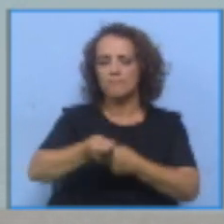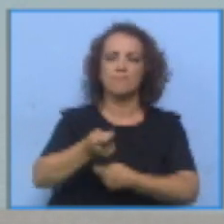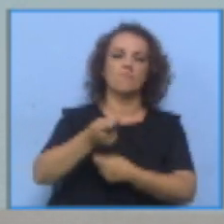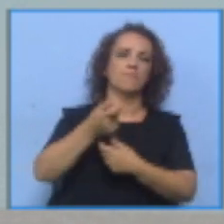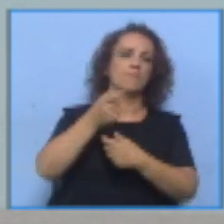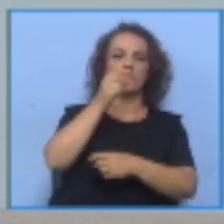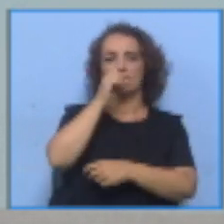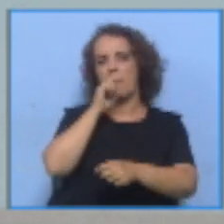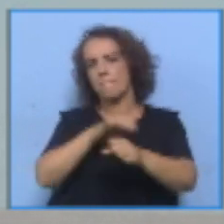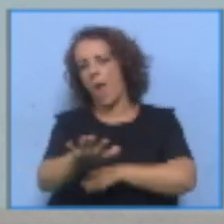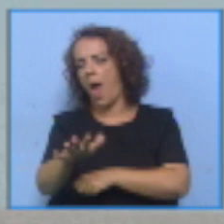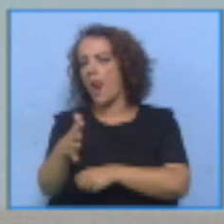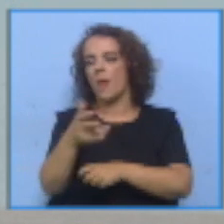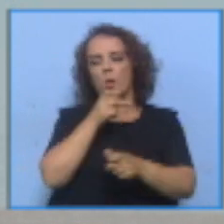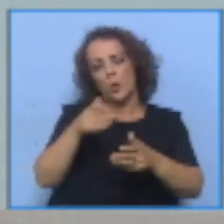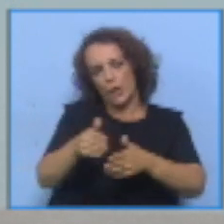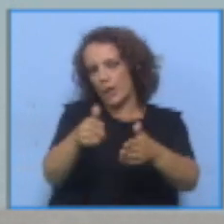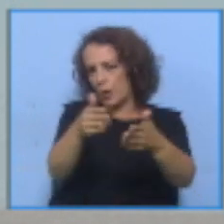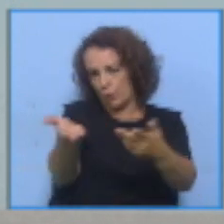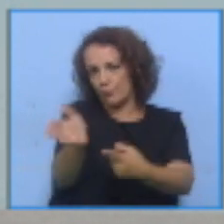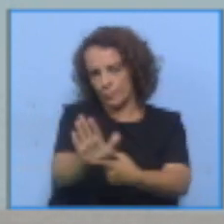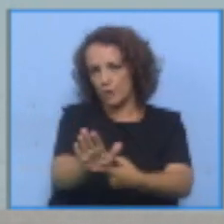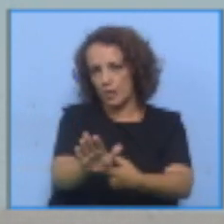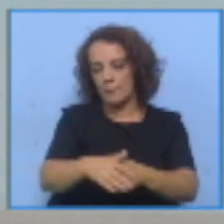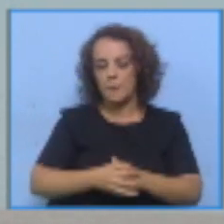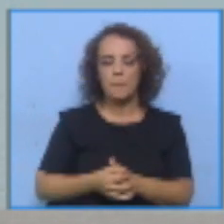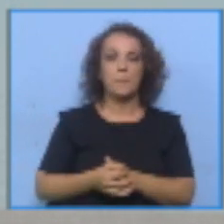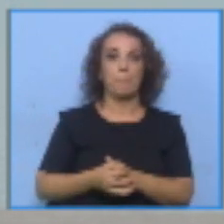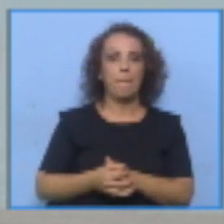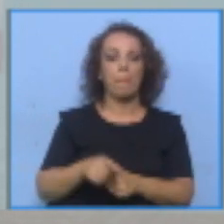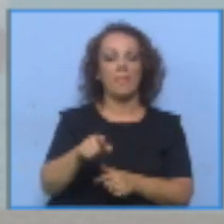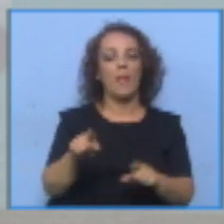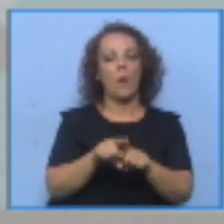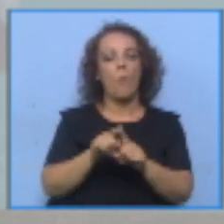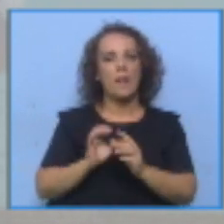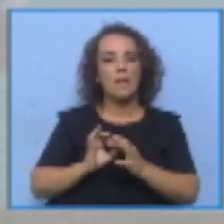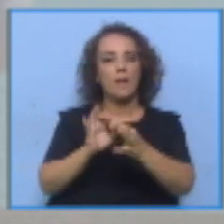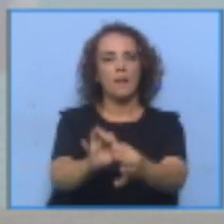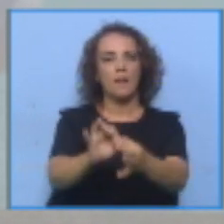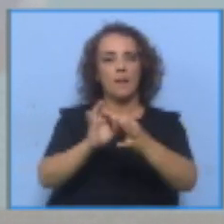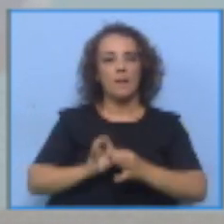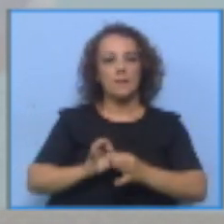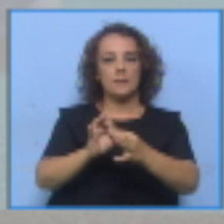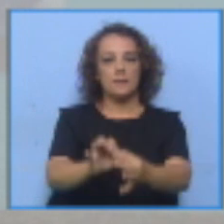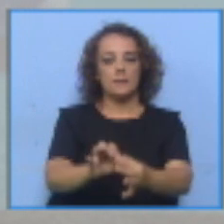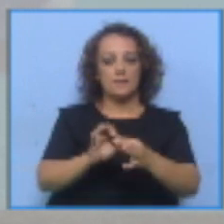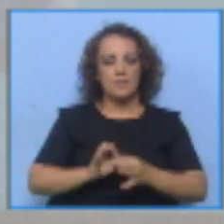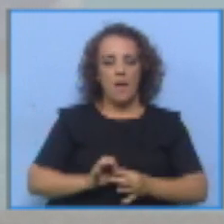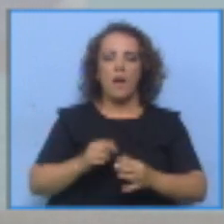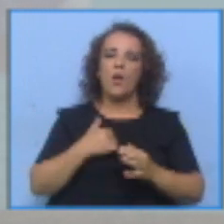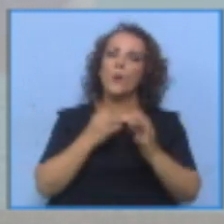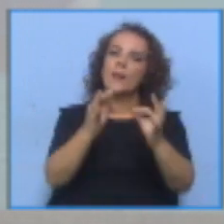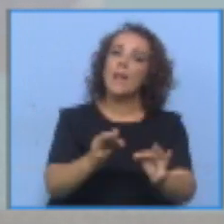da terra ou do mar, do rio, neste caso. Então, há essa relação muito de uma convivência